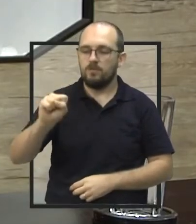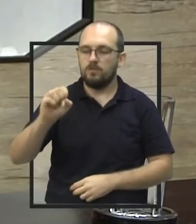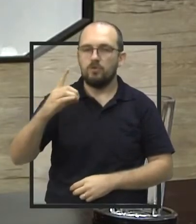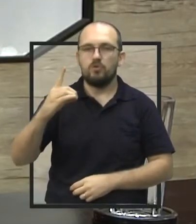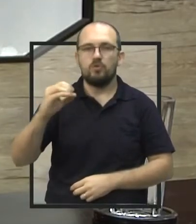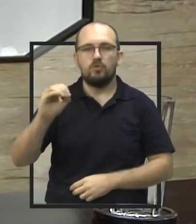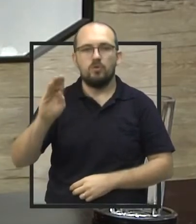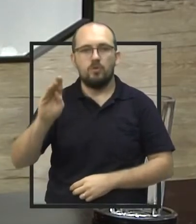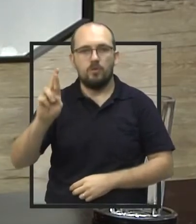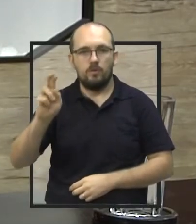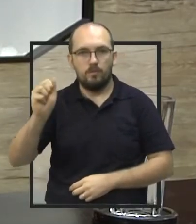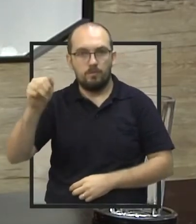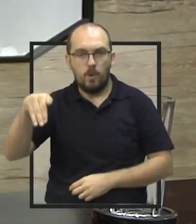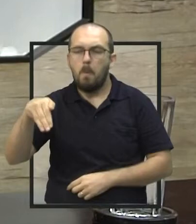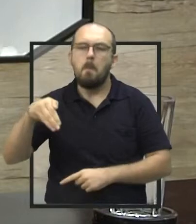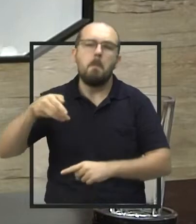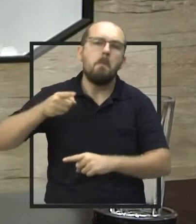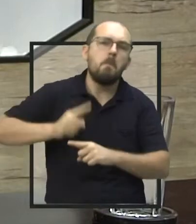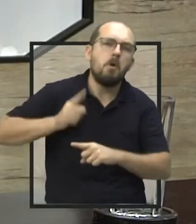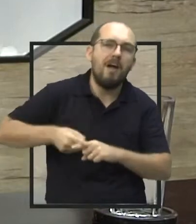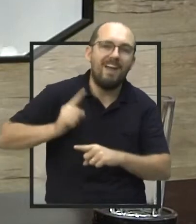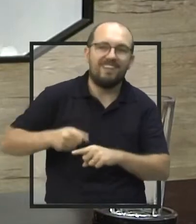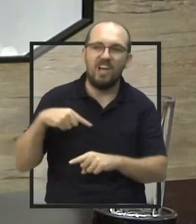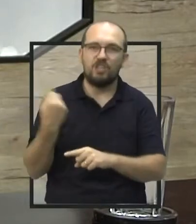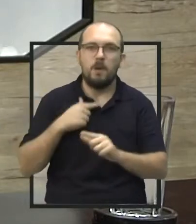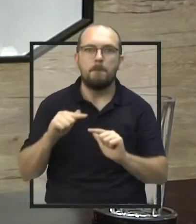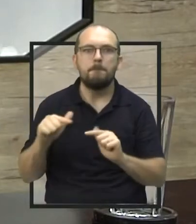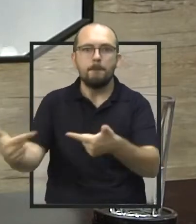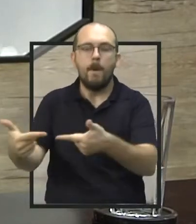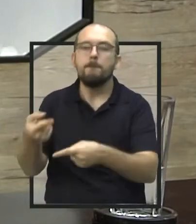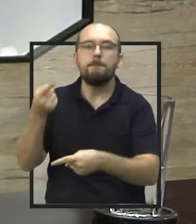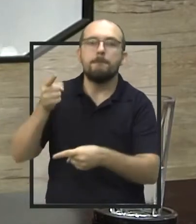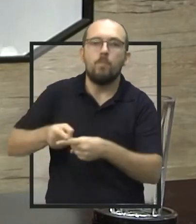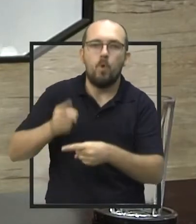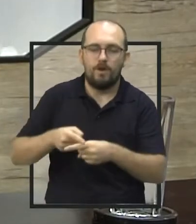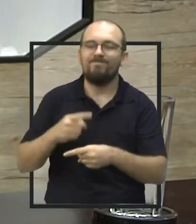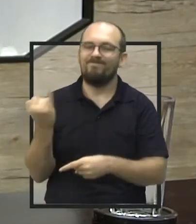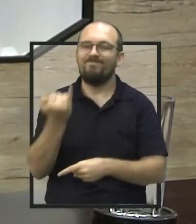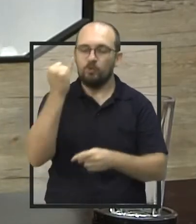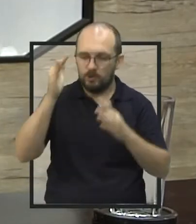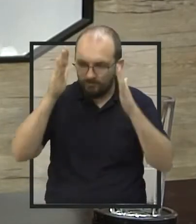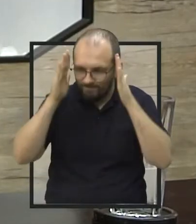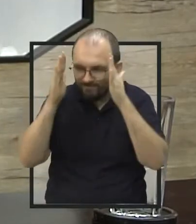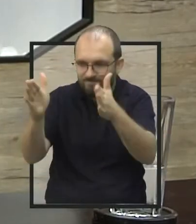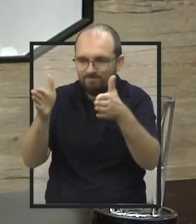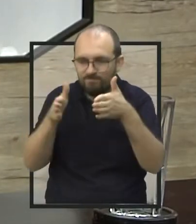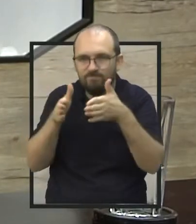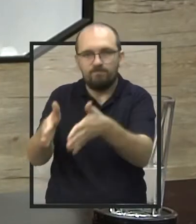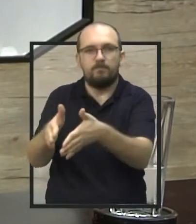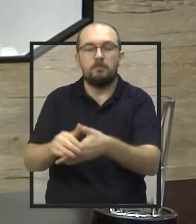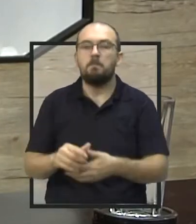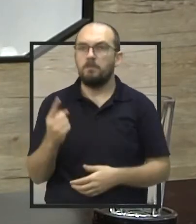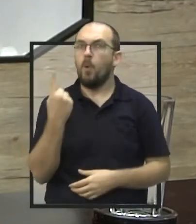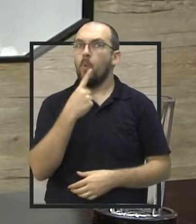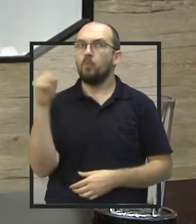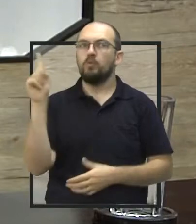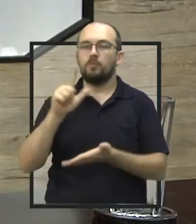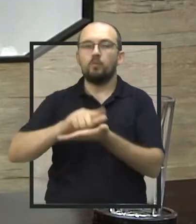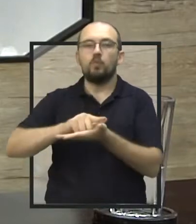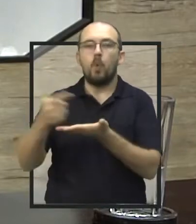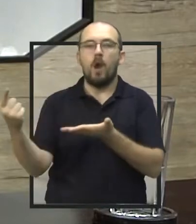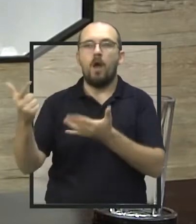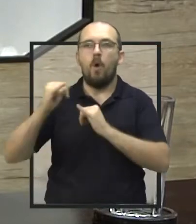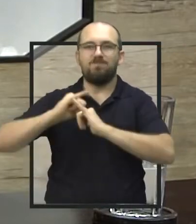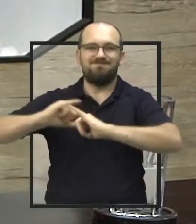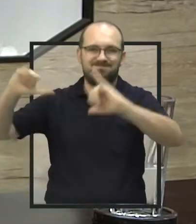como mulher, como ela me ensinou muitas coisas. E essa crônica tem a ver com motivação, coragem,